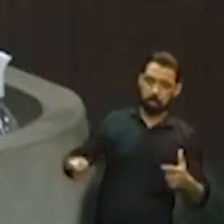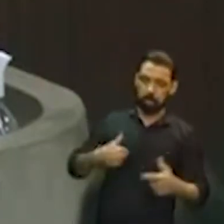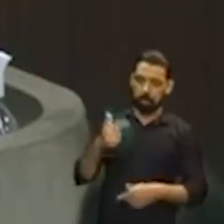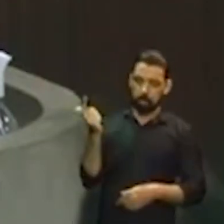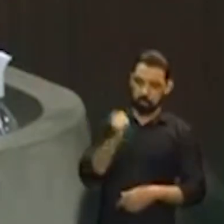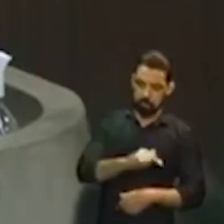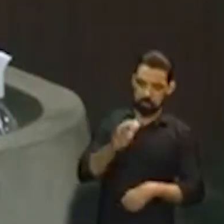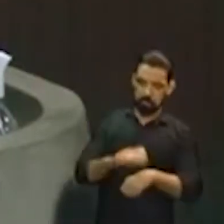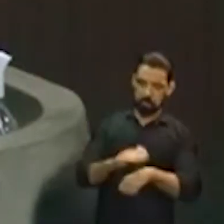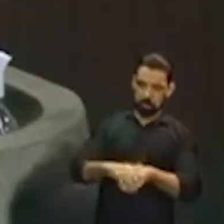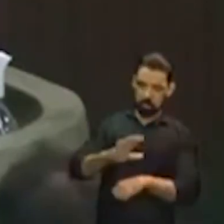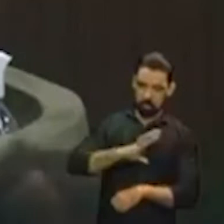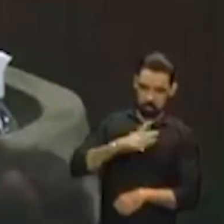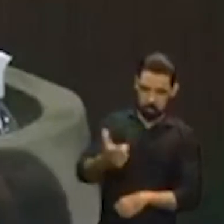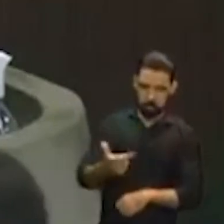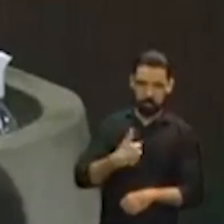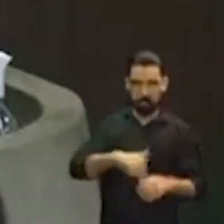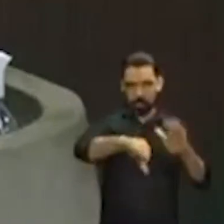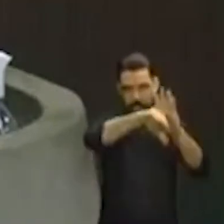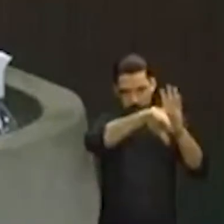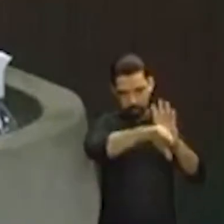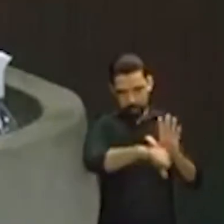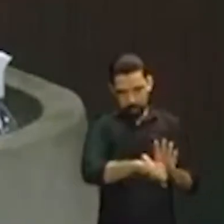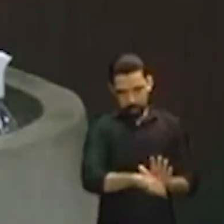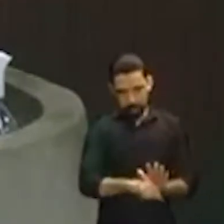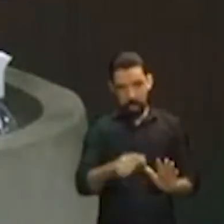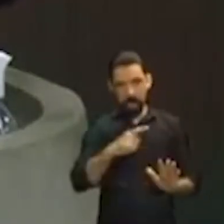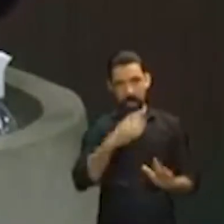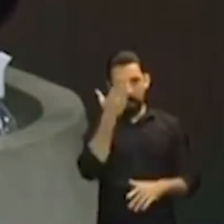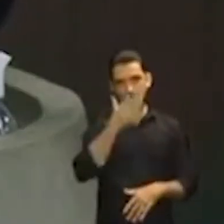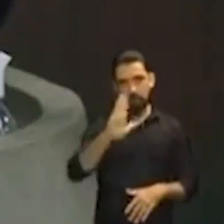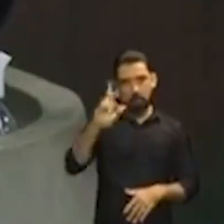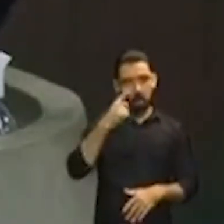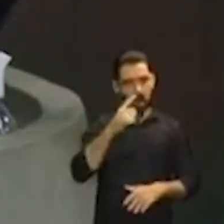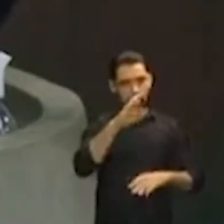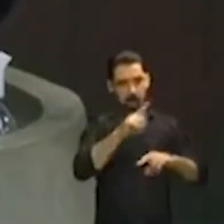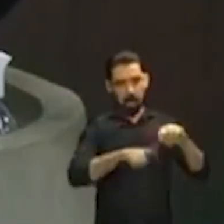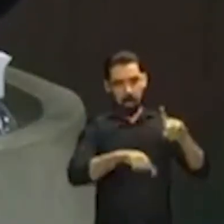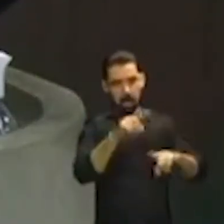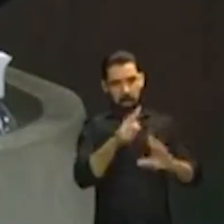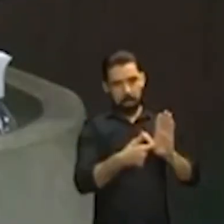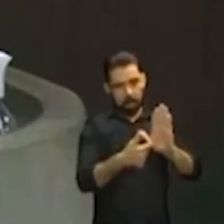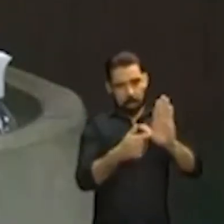de crime. Está aqui os crimes, está aqui a prova material. Não se pode,